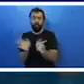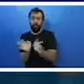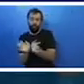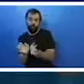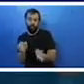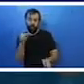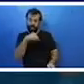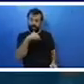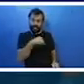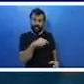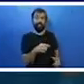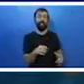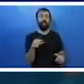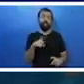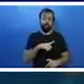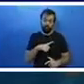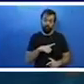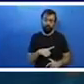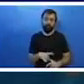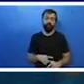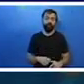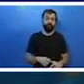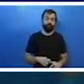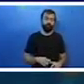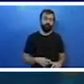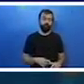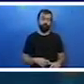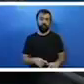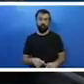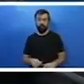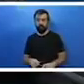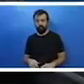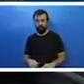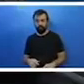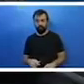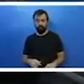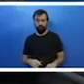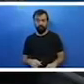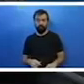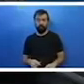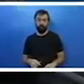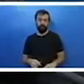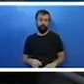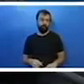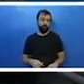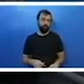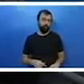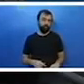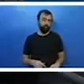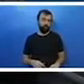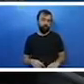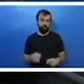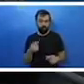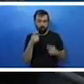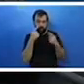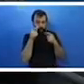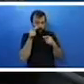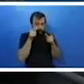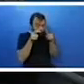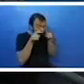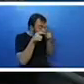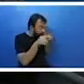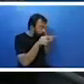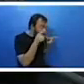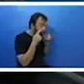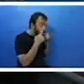vocês. Então, esse pessoal da equipe, do time da coroa portuguesa, eram os olhos do rei de